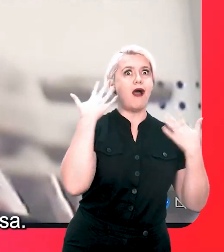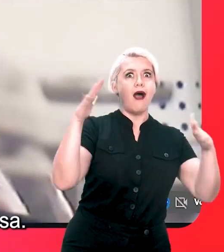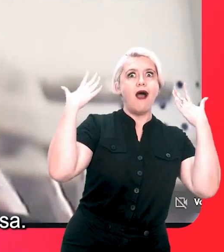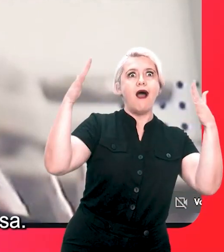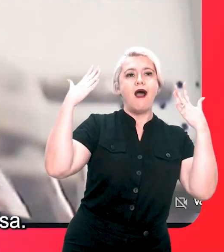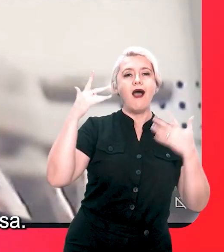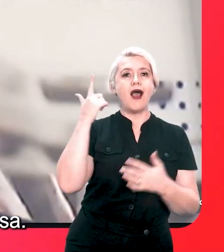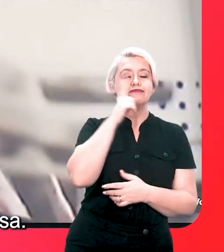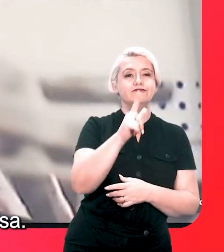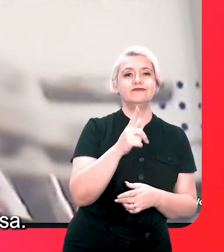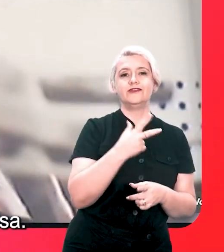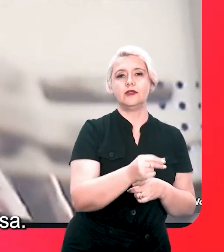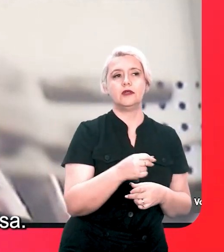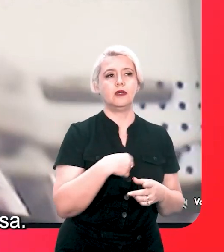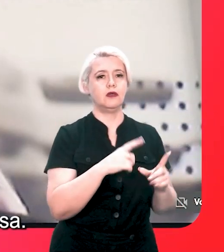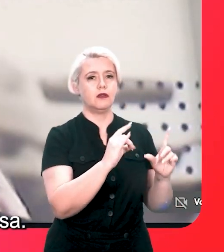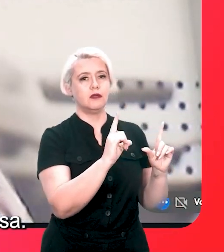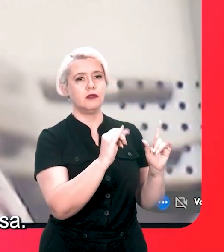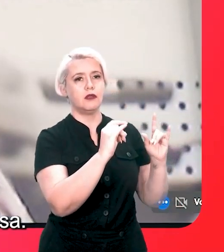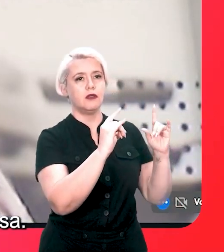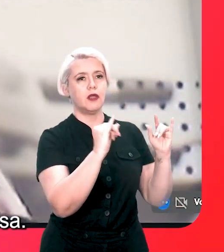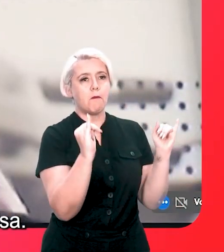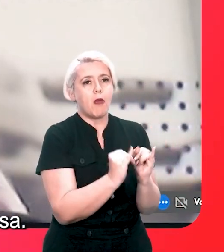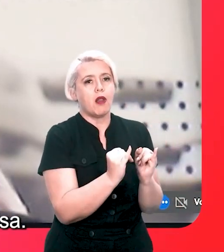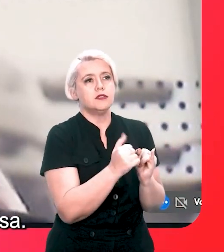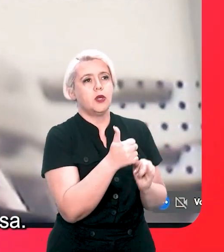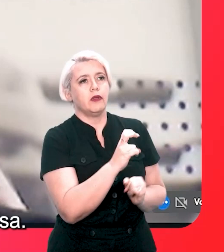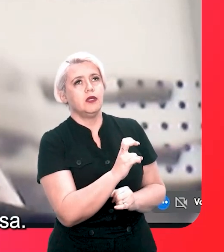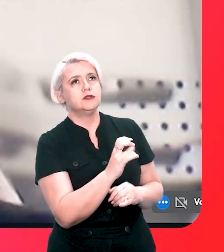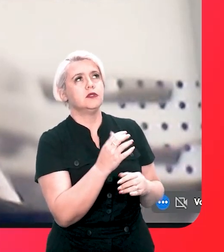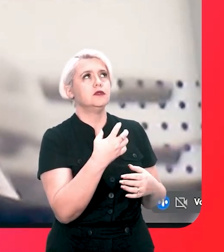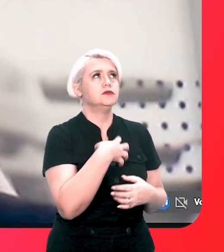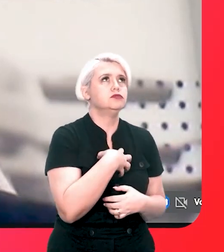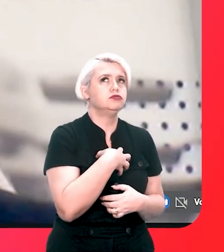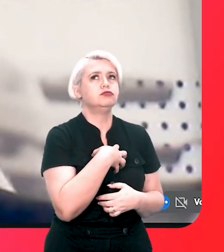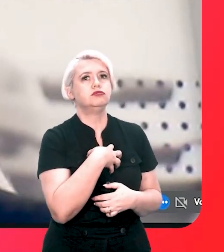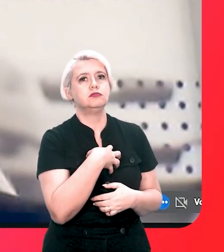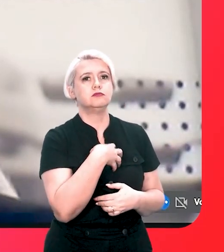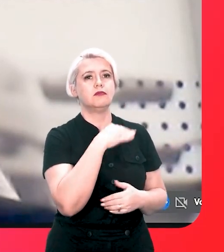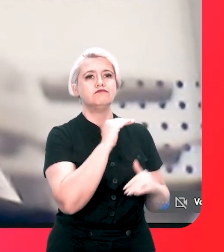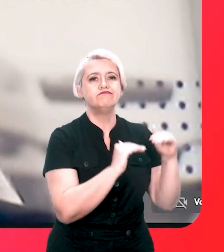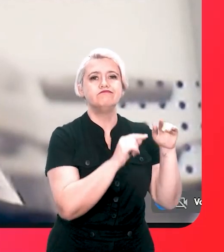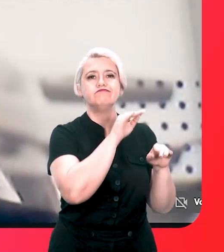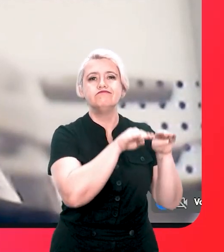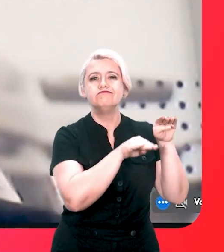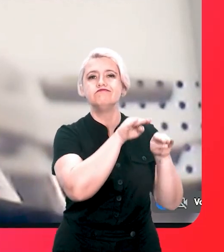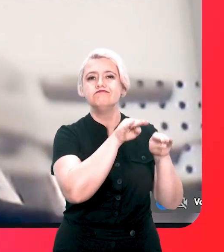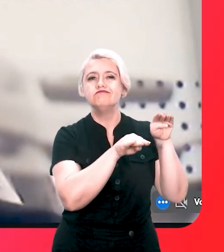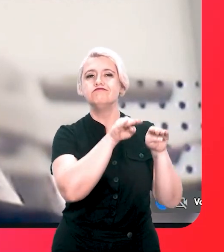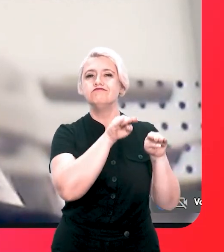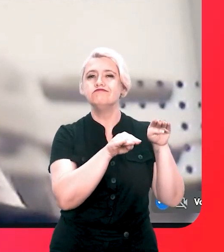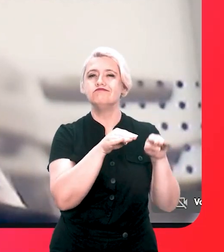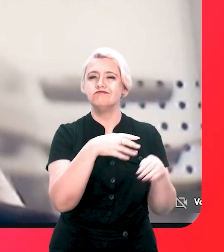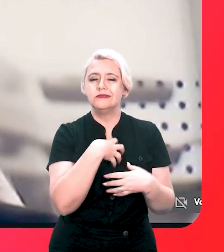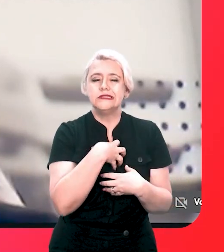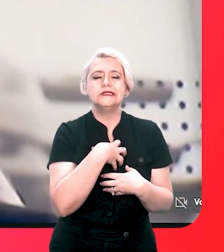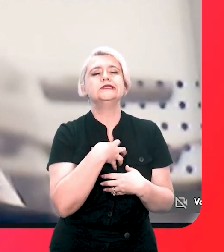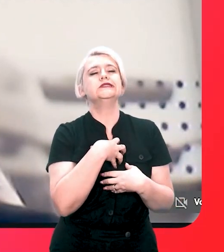Agora ele perdeu 15. Sabe, aquela coisa. E E sem dúvida,